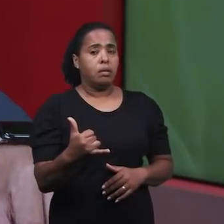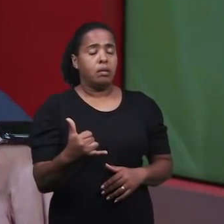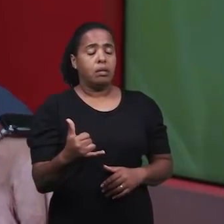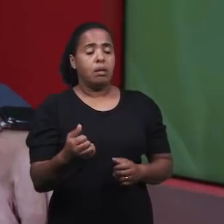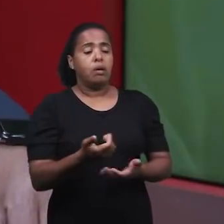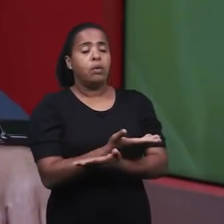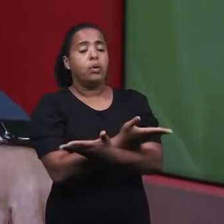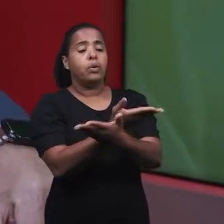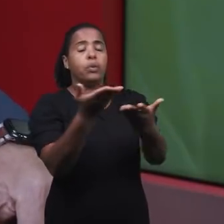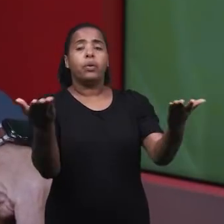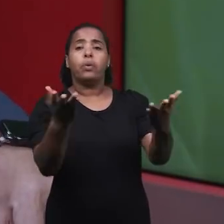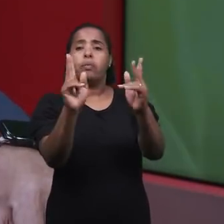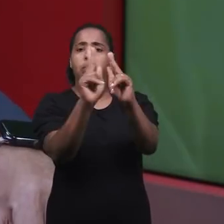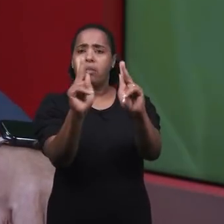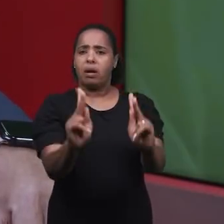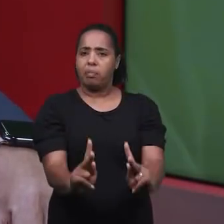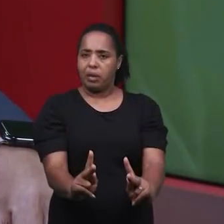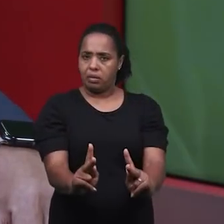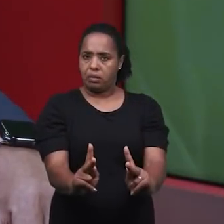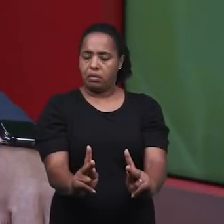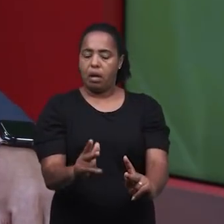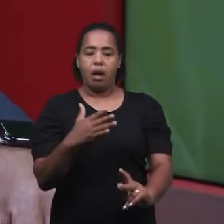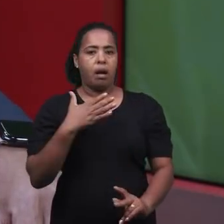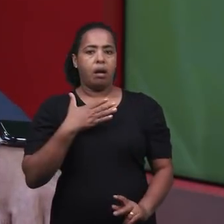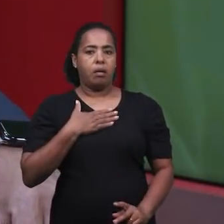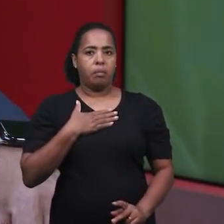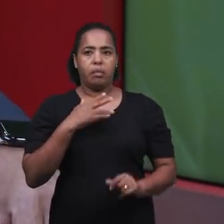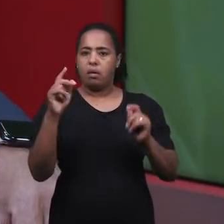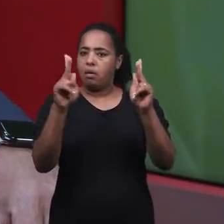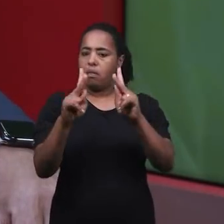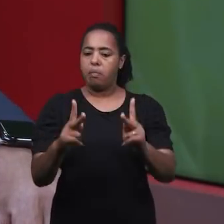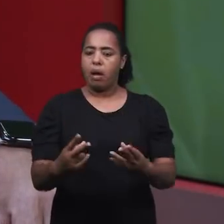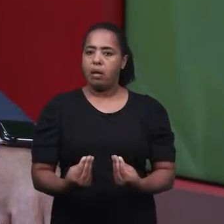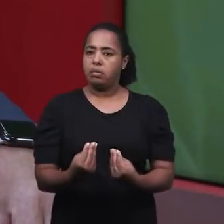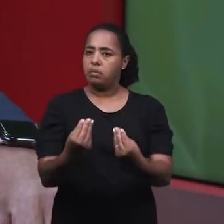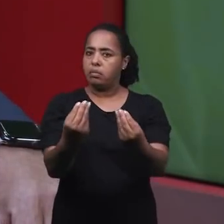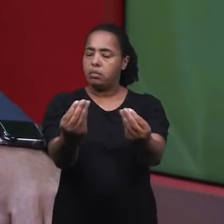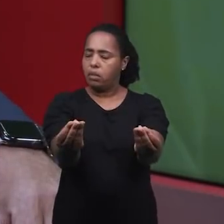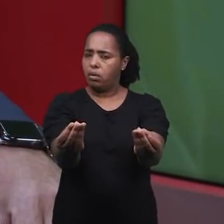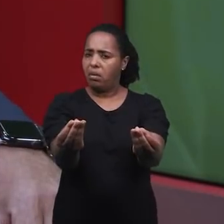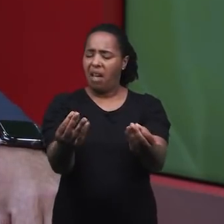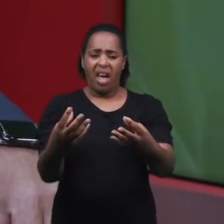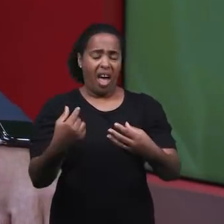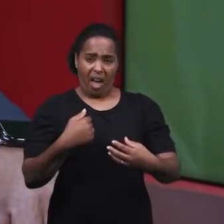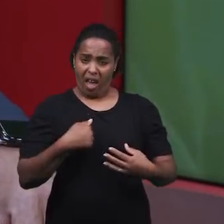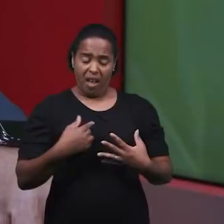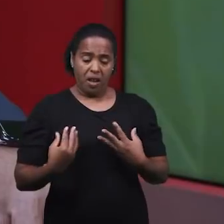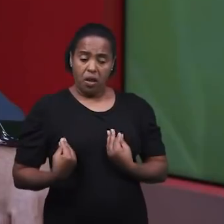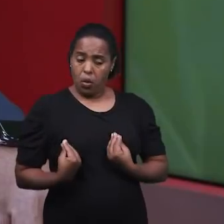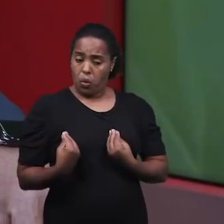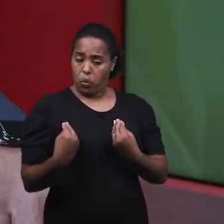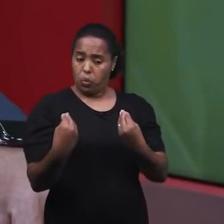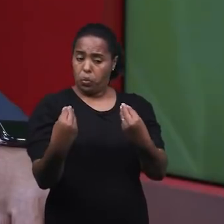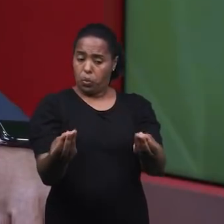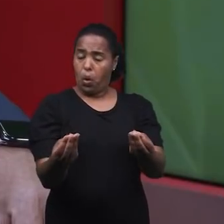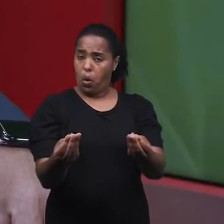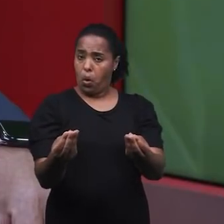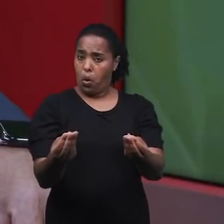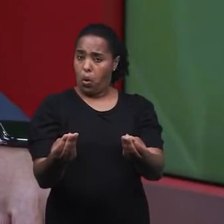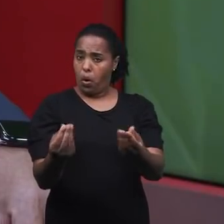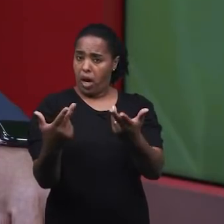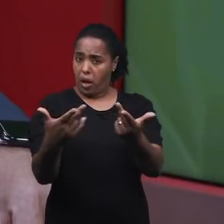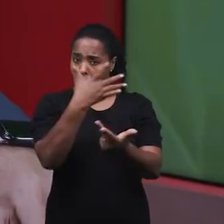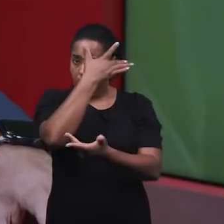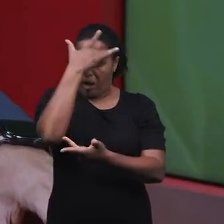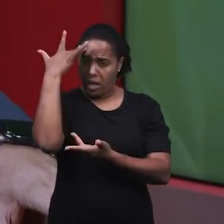deixo-vos a paz. A minha paz vos dou. Não vou-la dou como o mundo